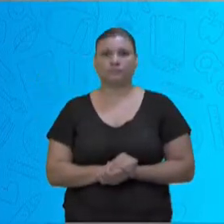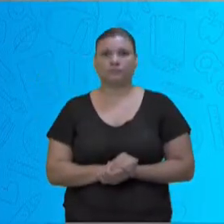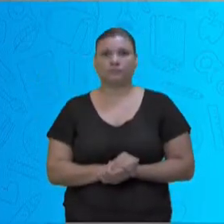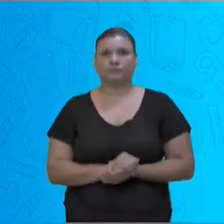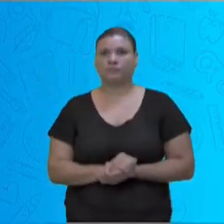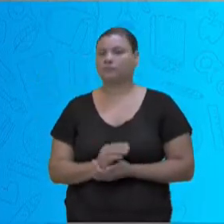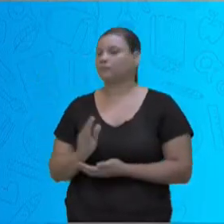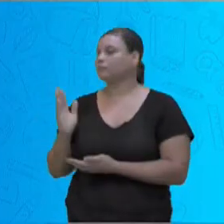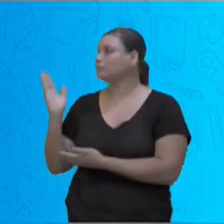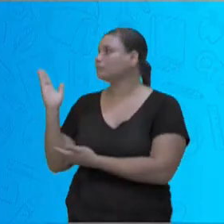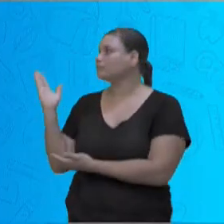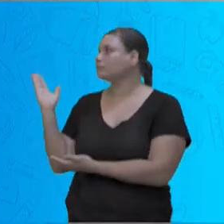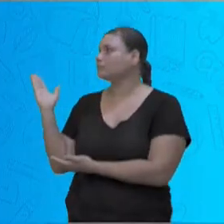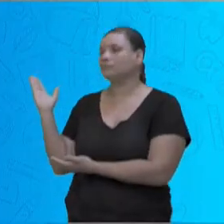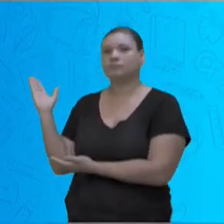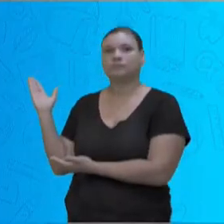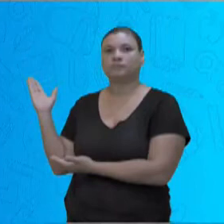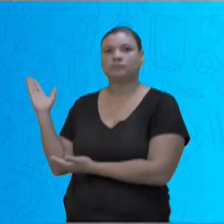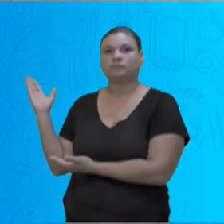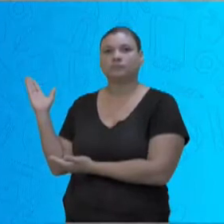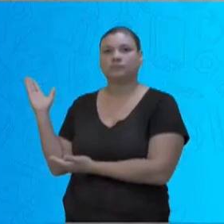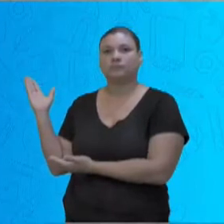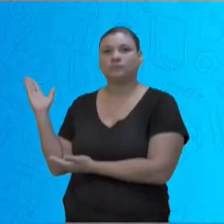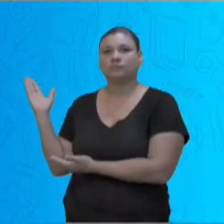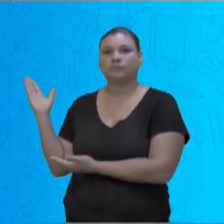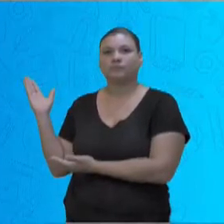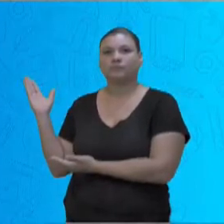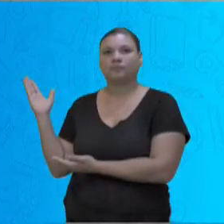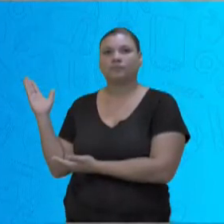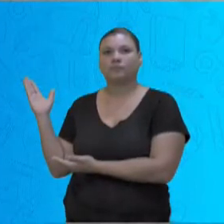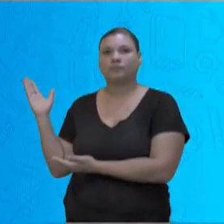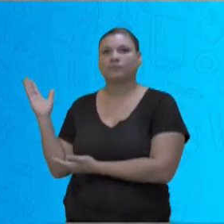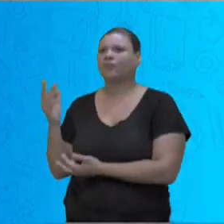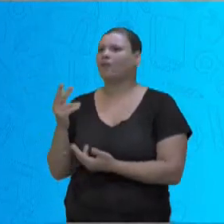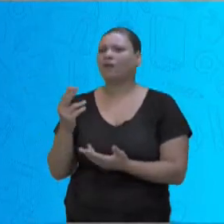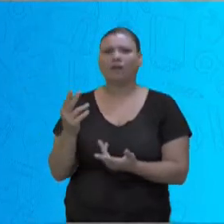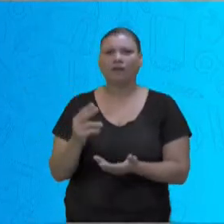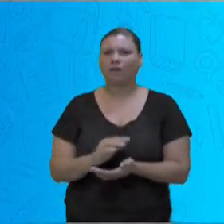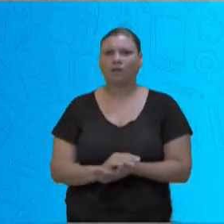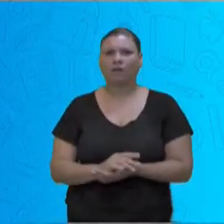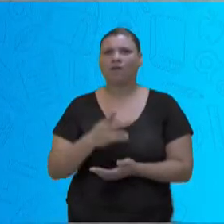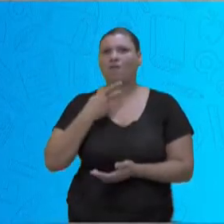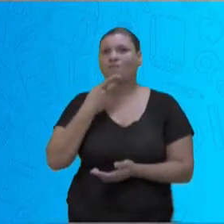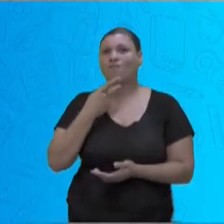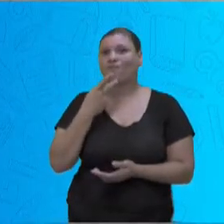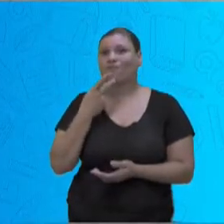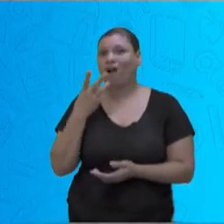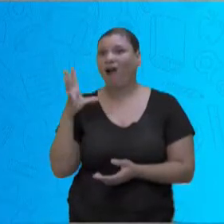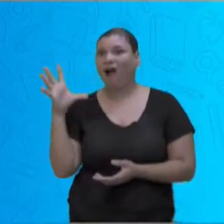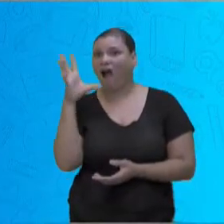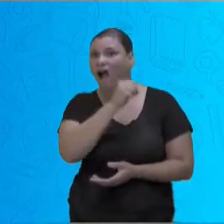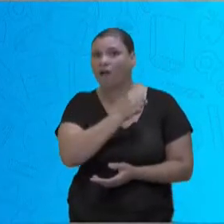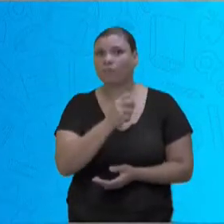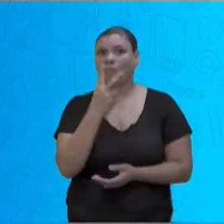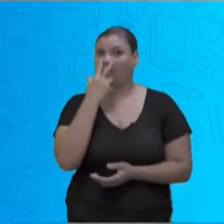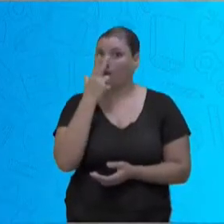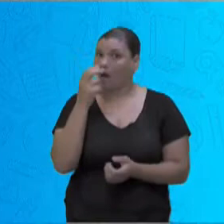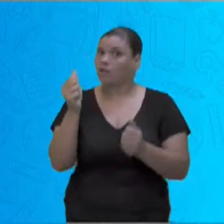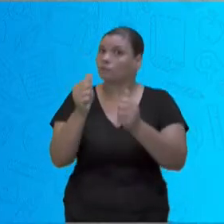they're, they're, they're, mesmo de there, né? Daquele. Esses são a forma